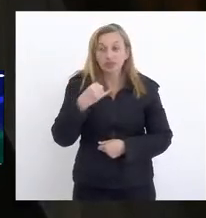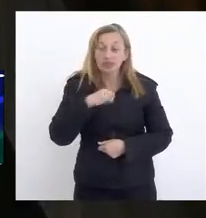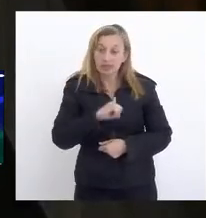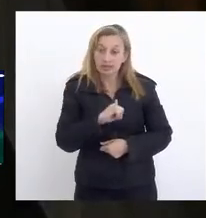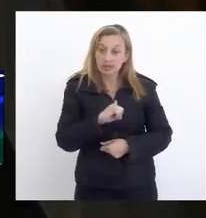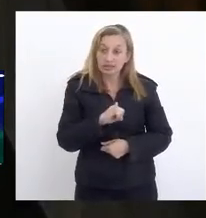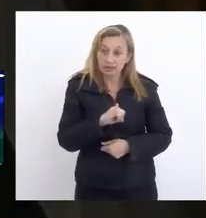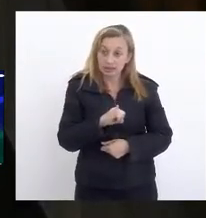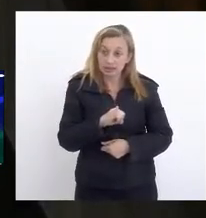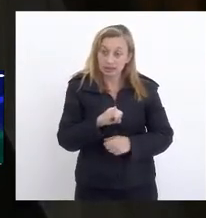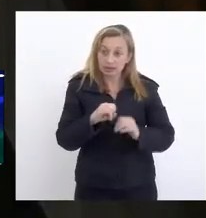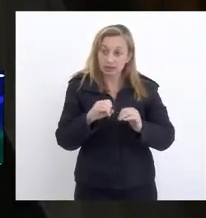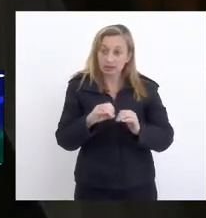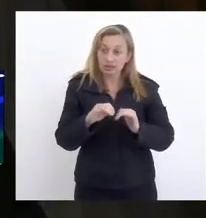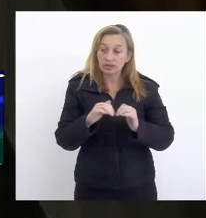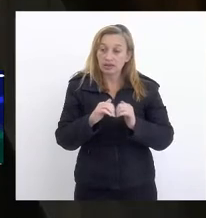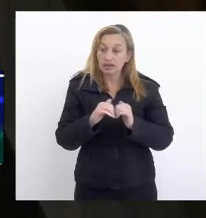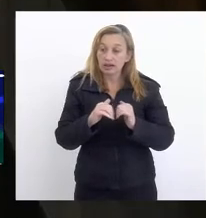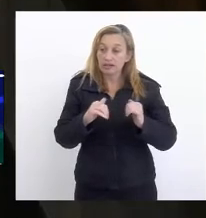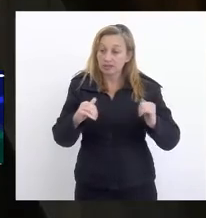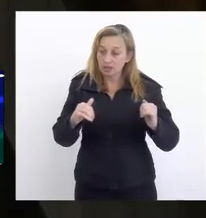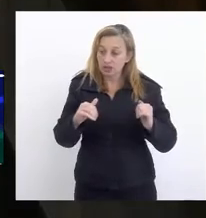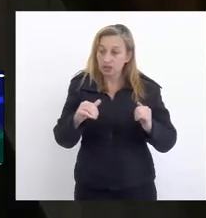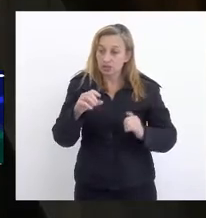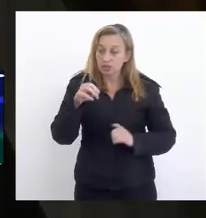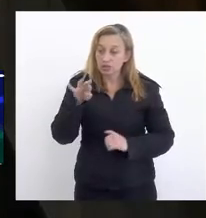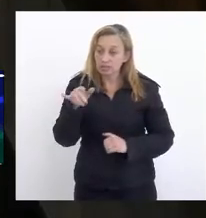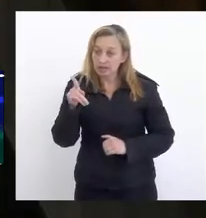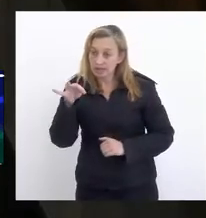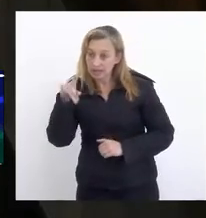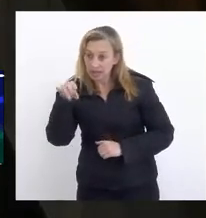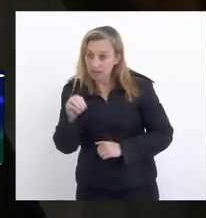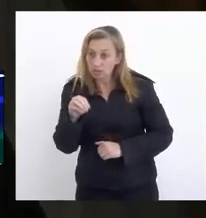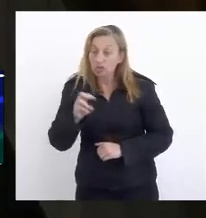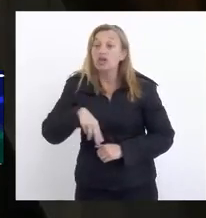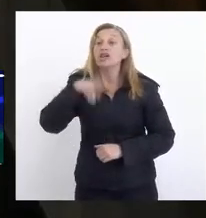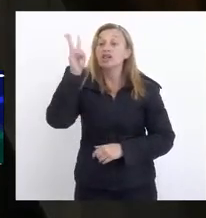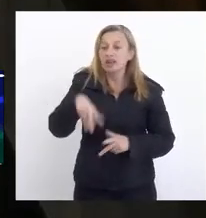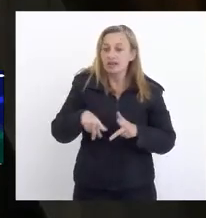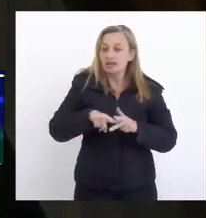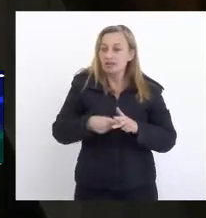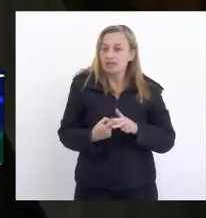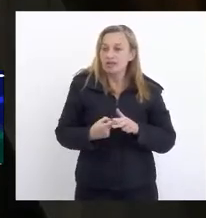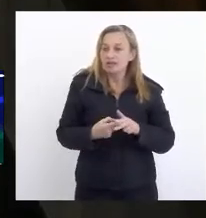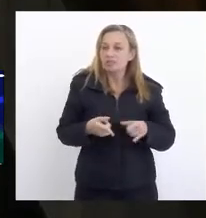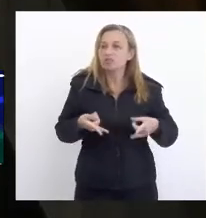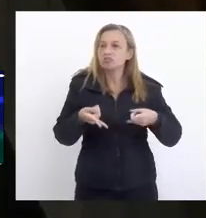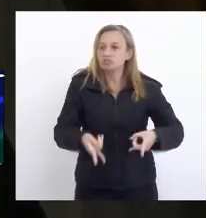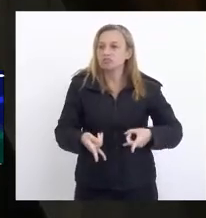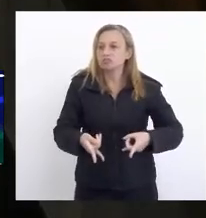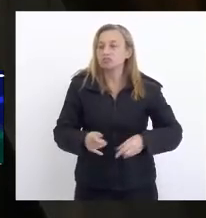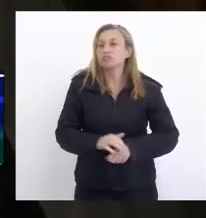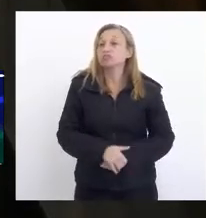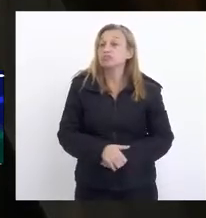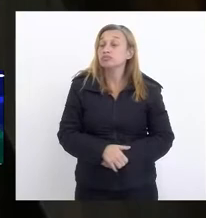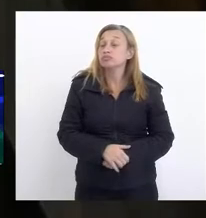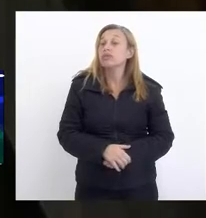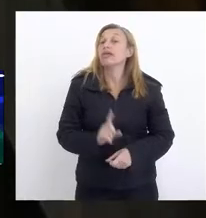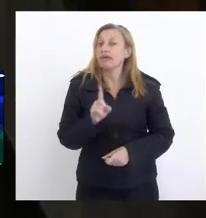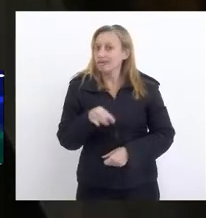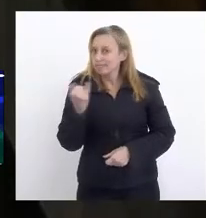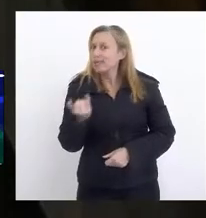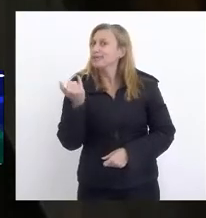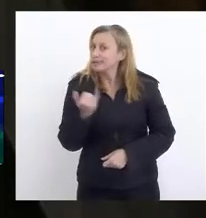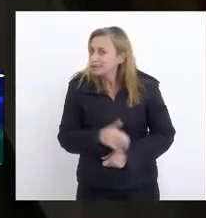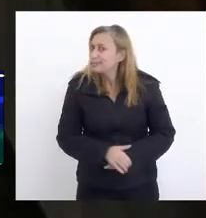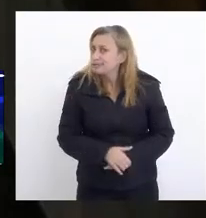que se saber se ele for municipalizado, quem é que vai fazer a regulação dos leitos, porque é